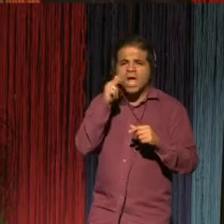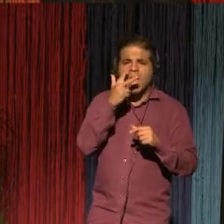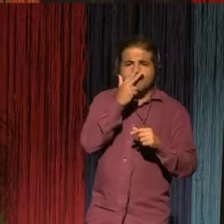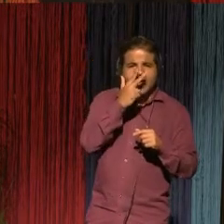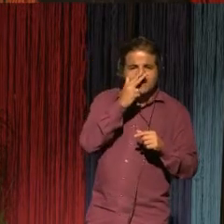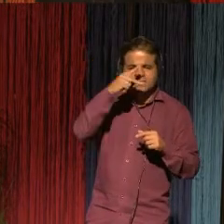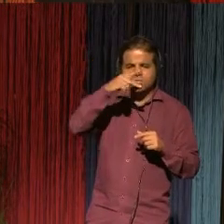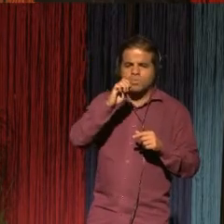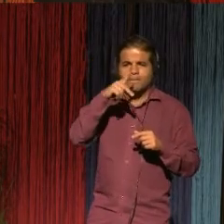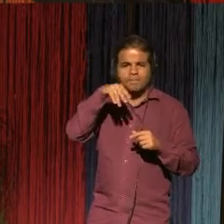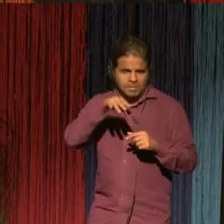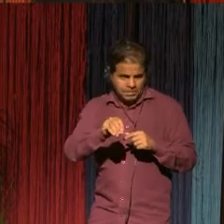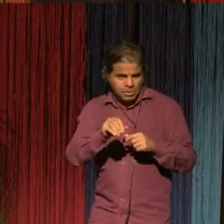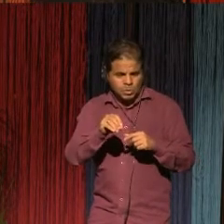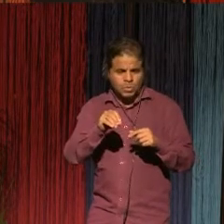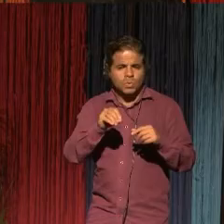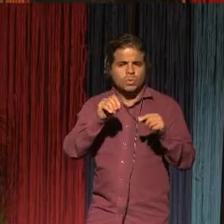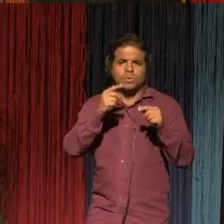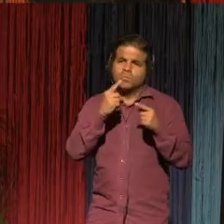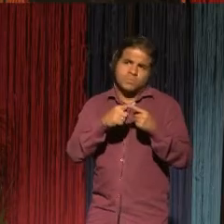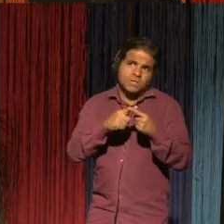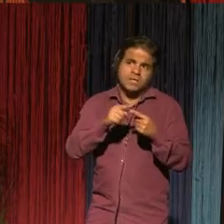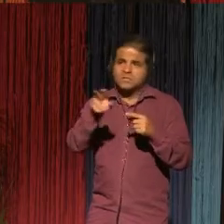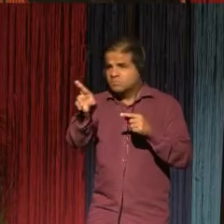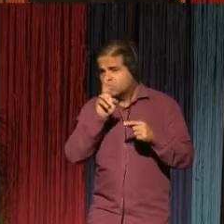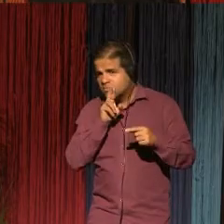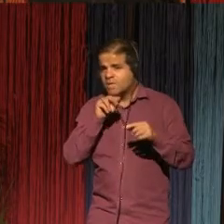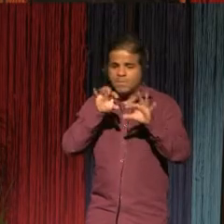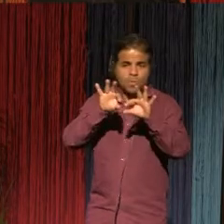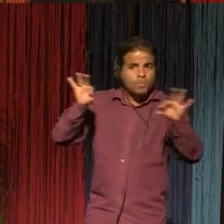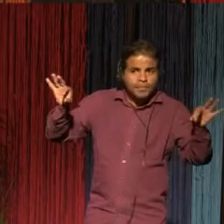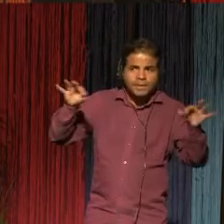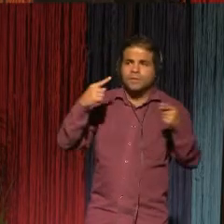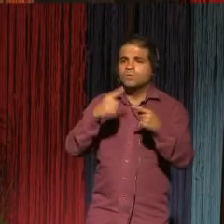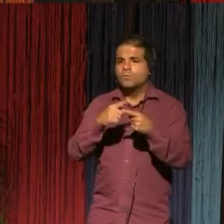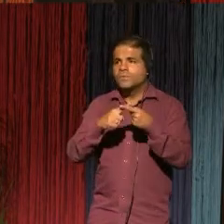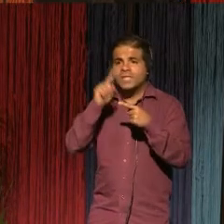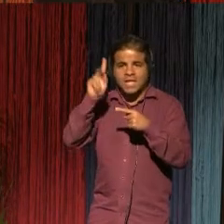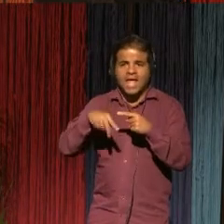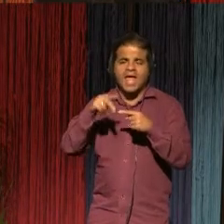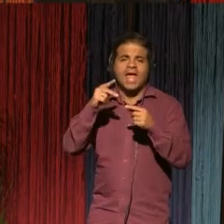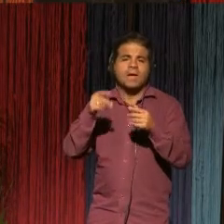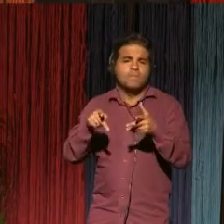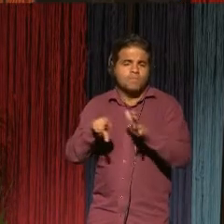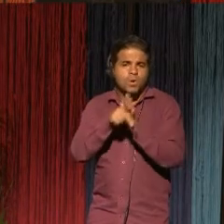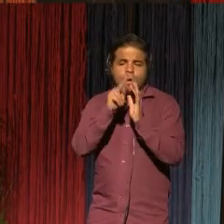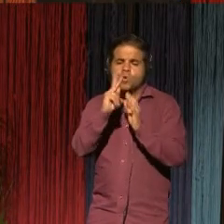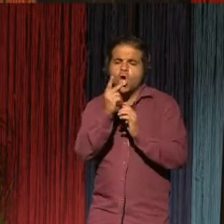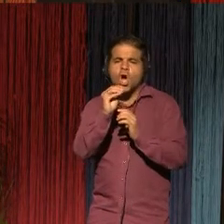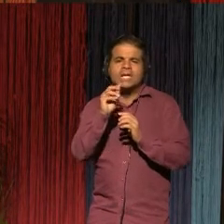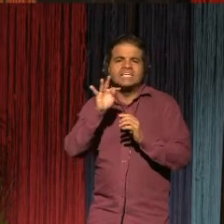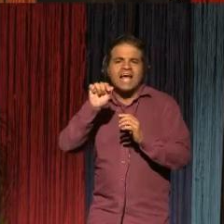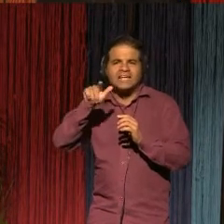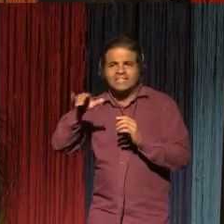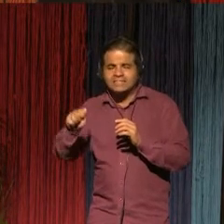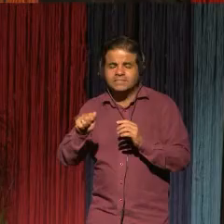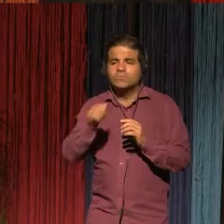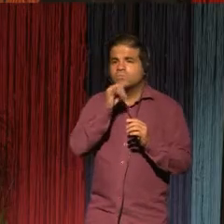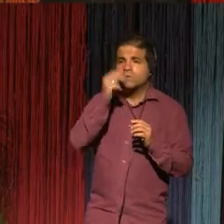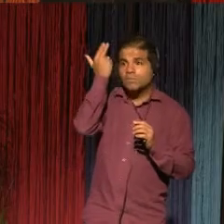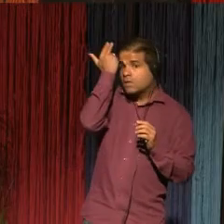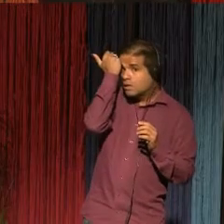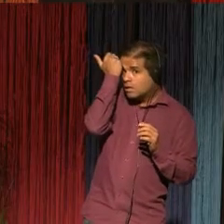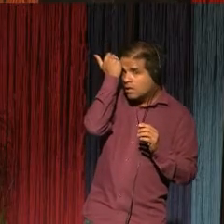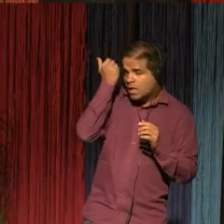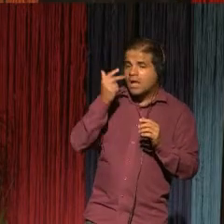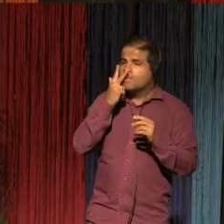Vocês podem falar que são hortaliças, que são compridos. De que maneira uma cenoura é parecida com uma laranja? Aí você tem que mudar o